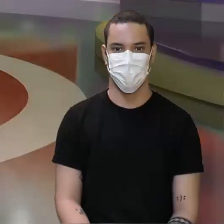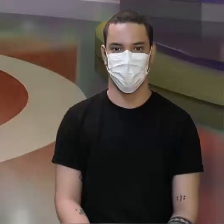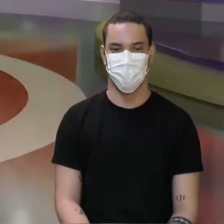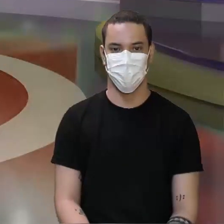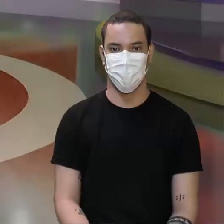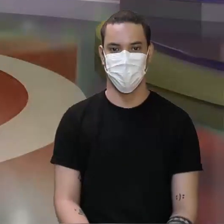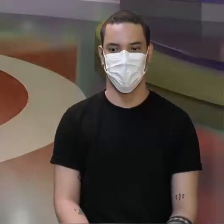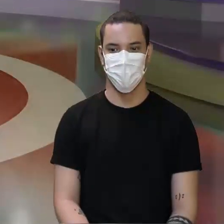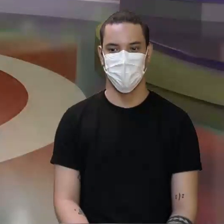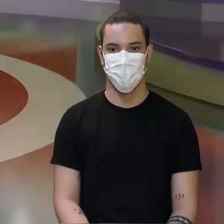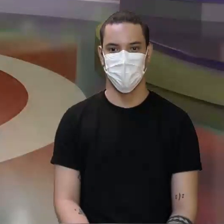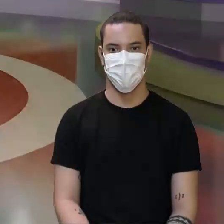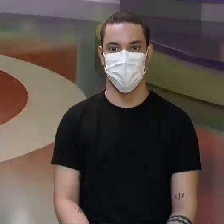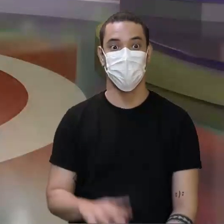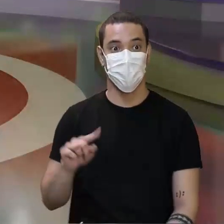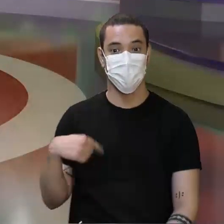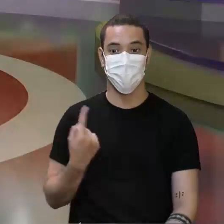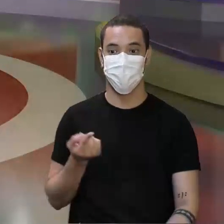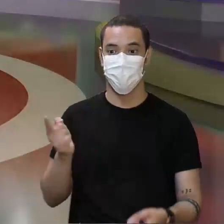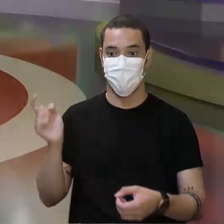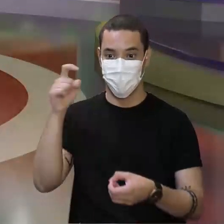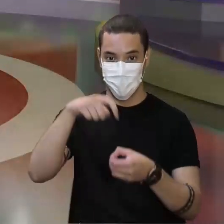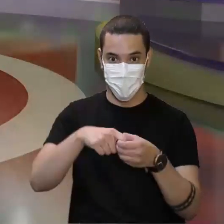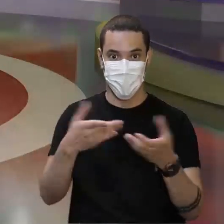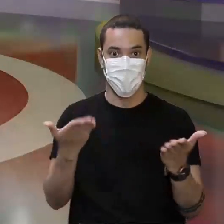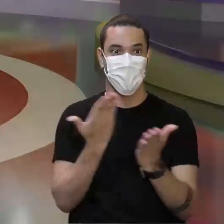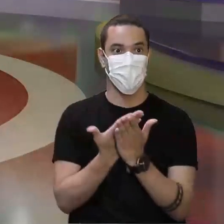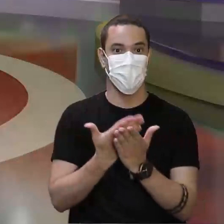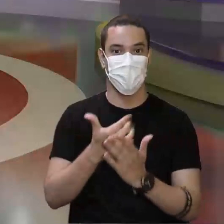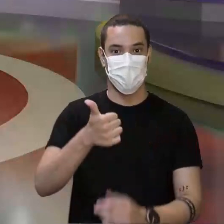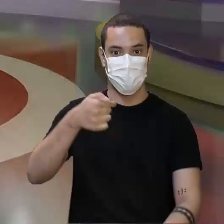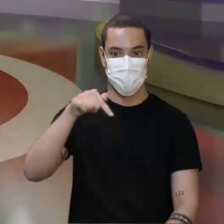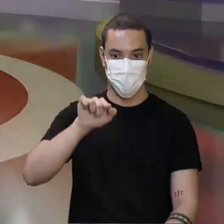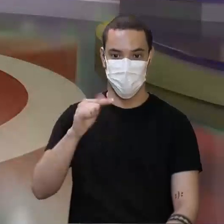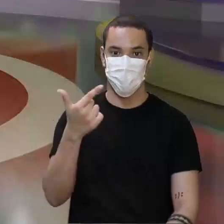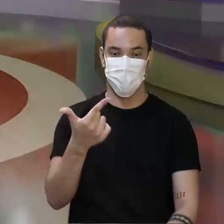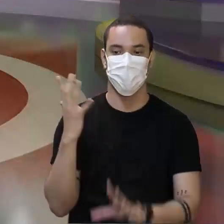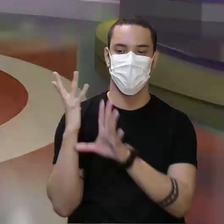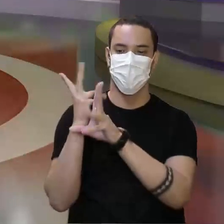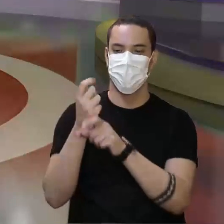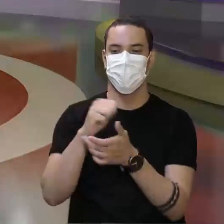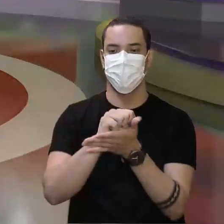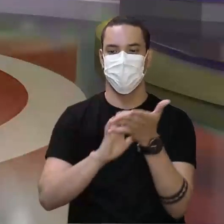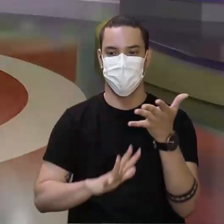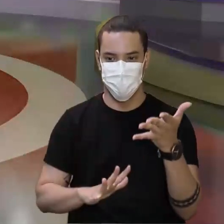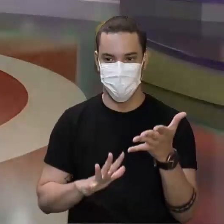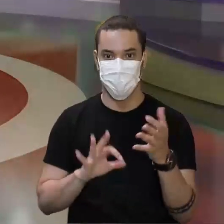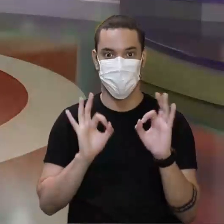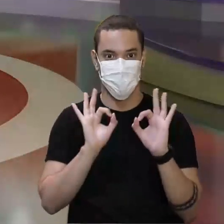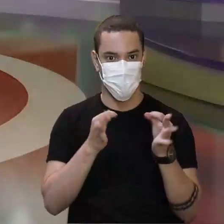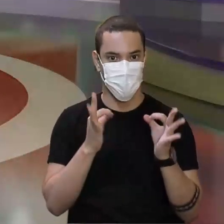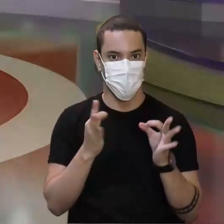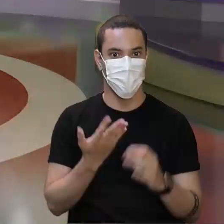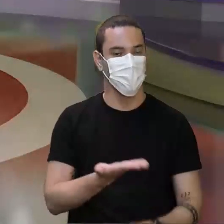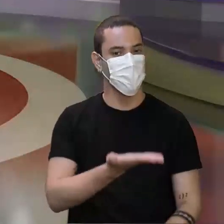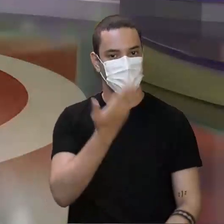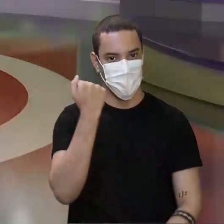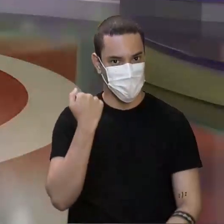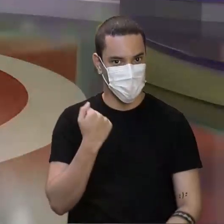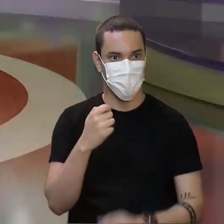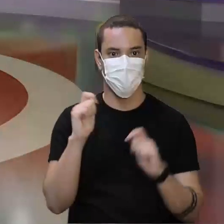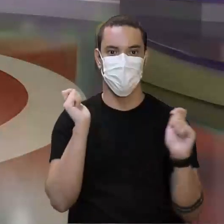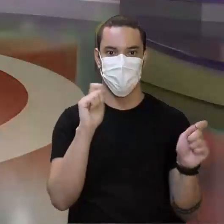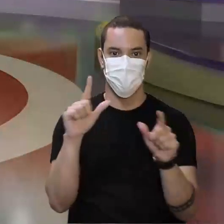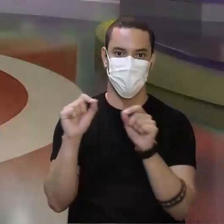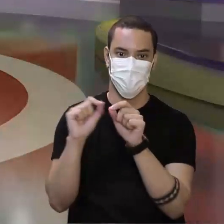Hey guys, we're back, estamos de volta agora com a nossa aula 17.2 de Review and Exercise. Então, vamos lá